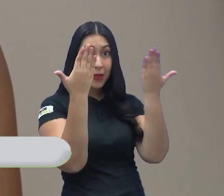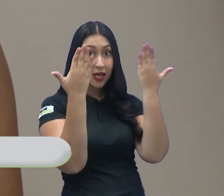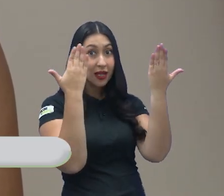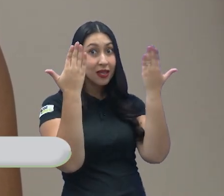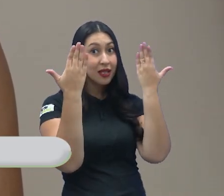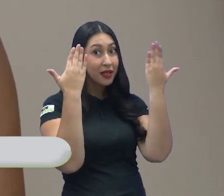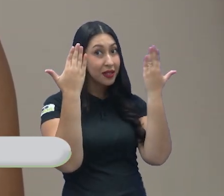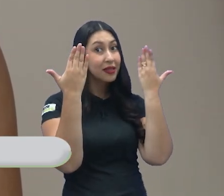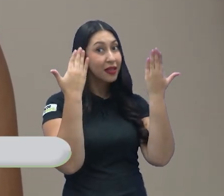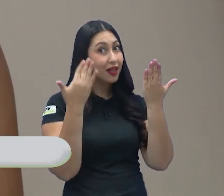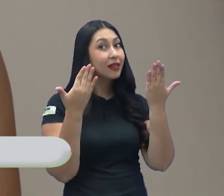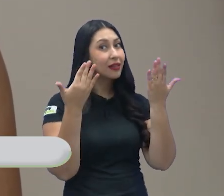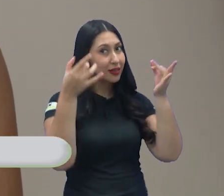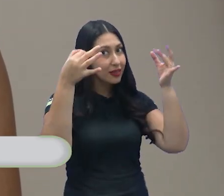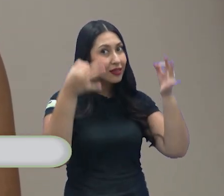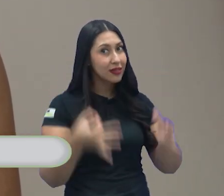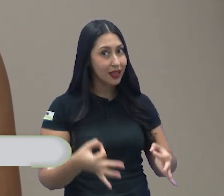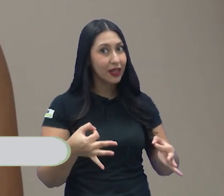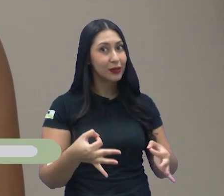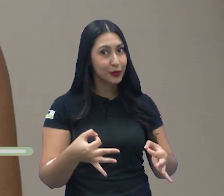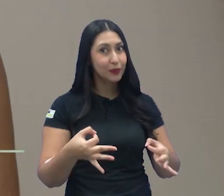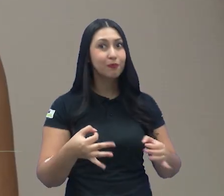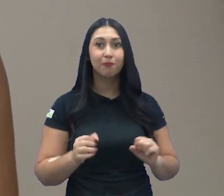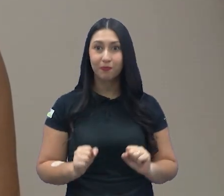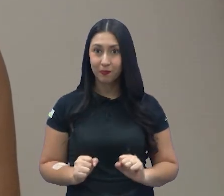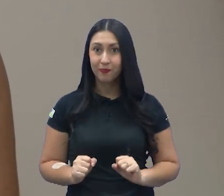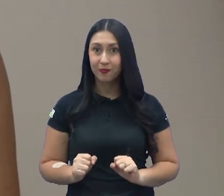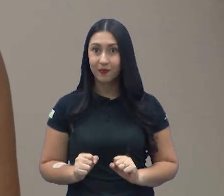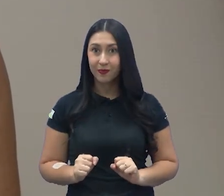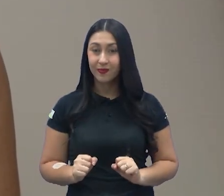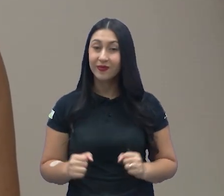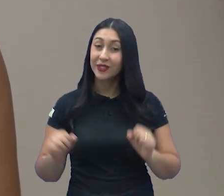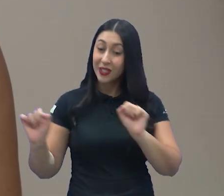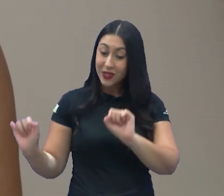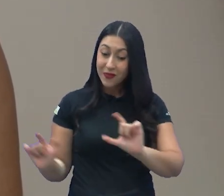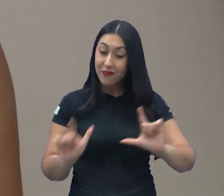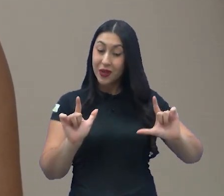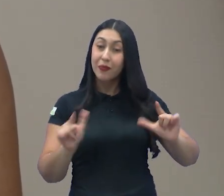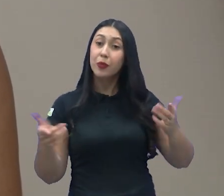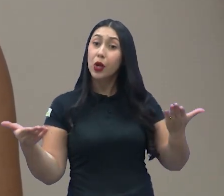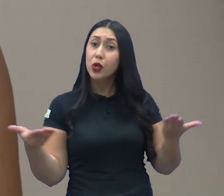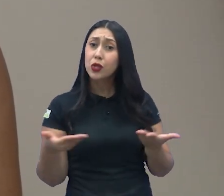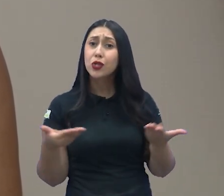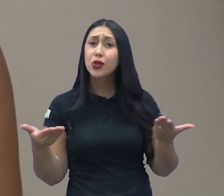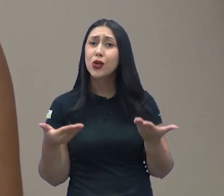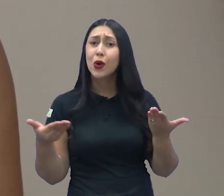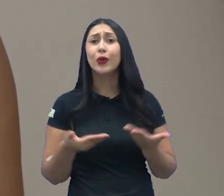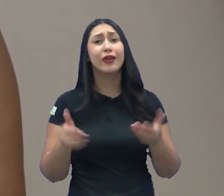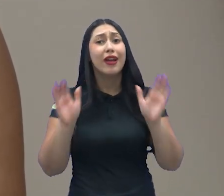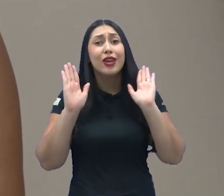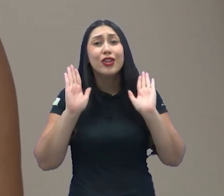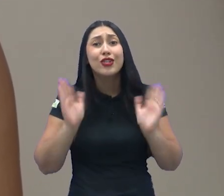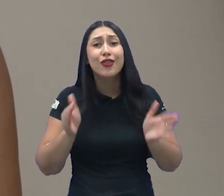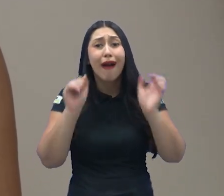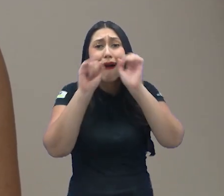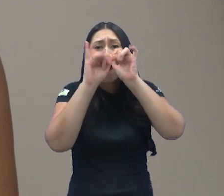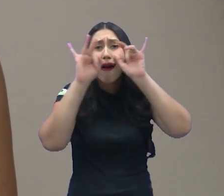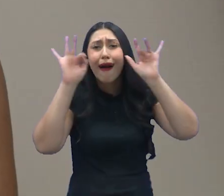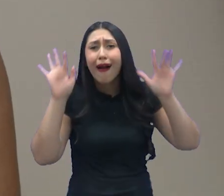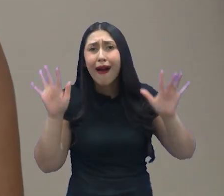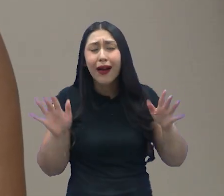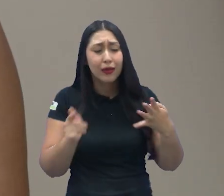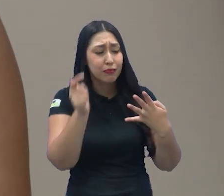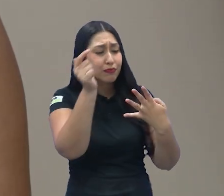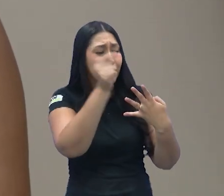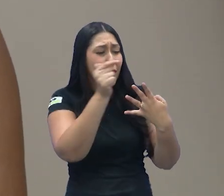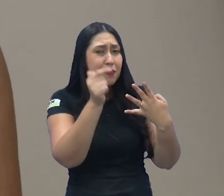profissional especializado na área. E no programa de hoje ficou bastante evidente também que cada temperamento